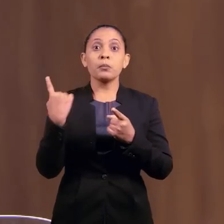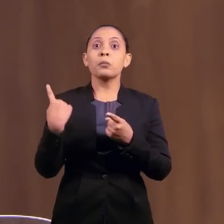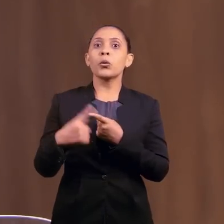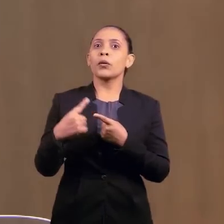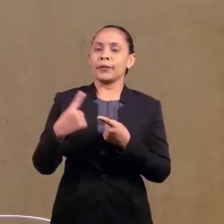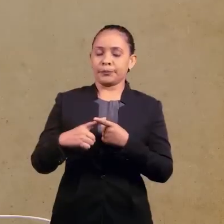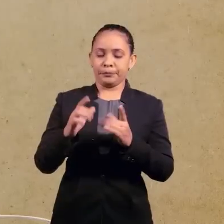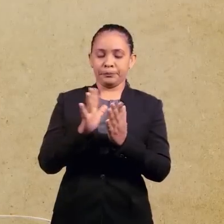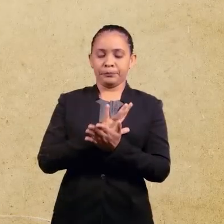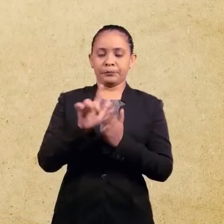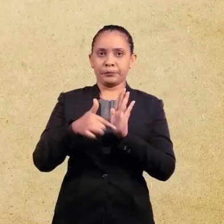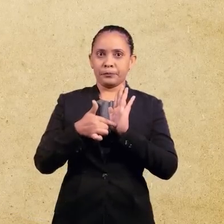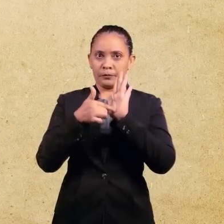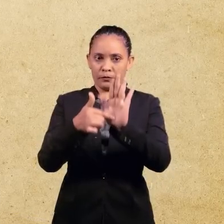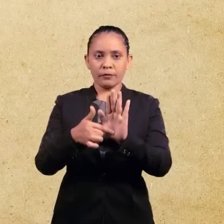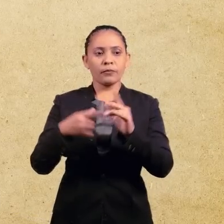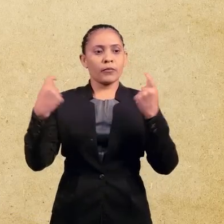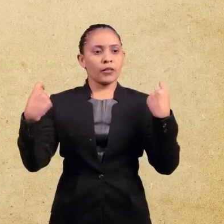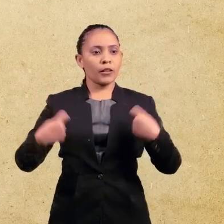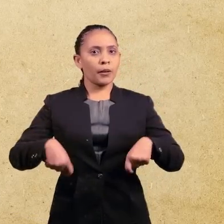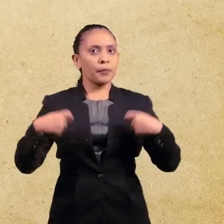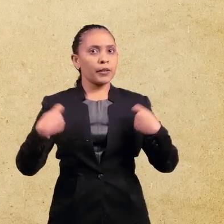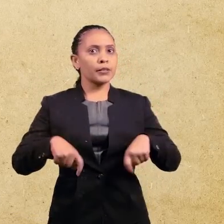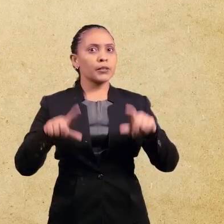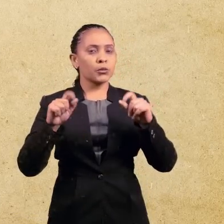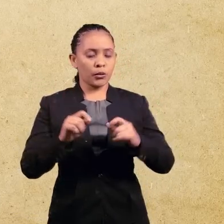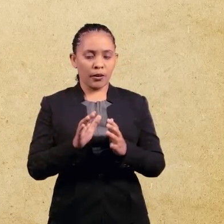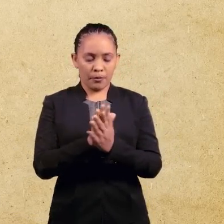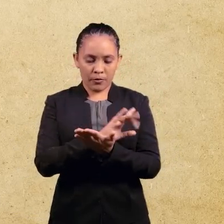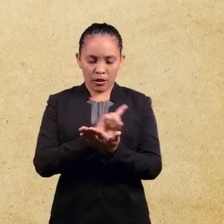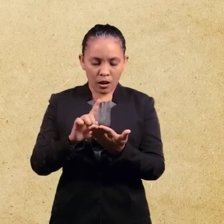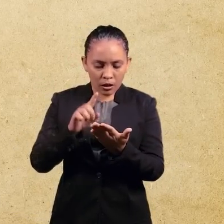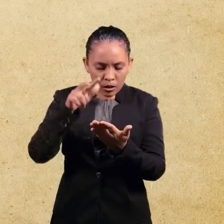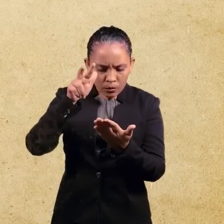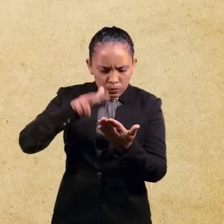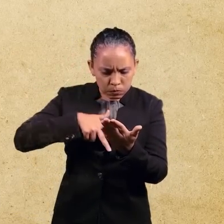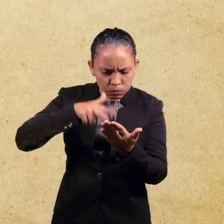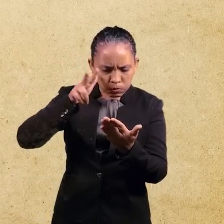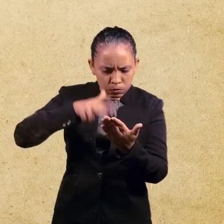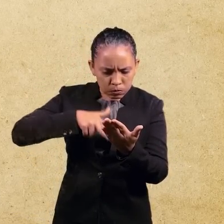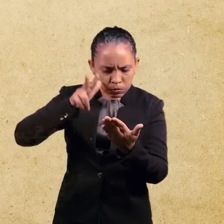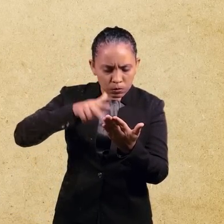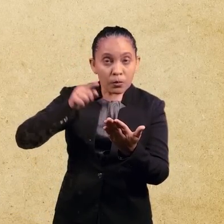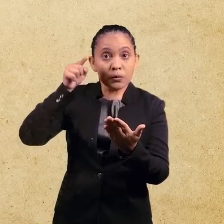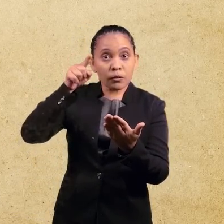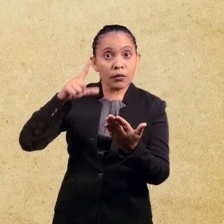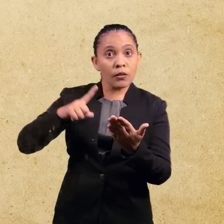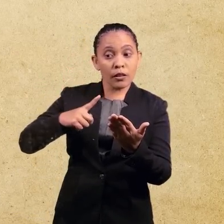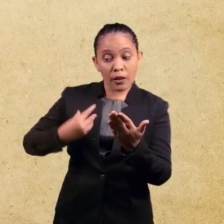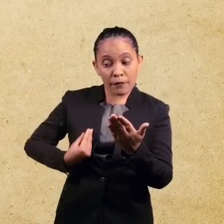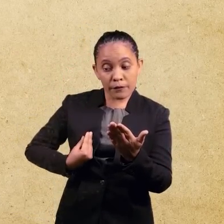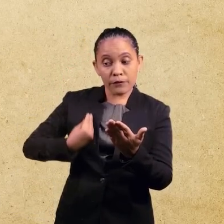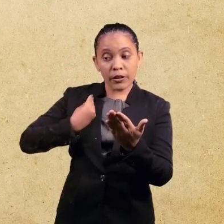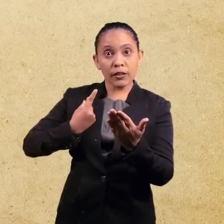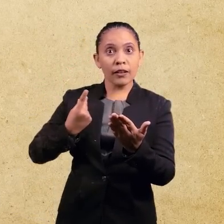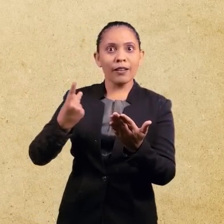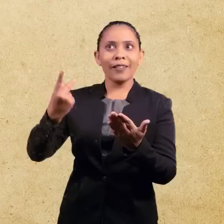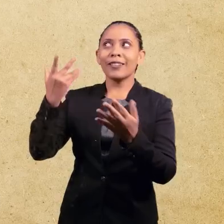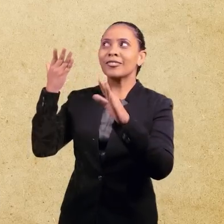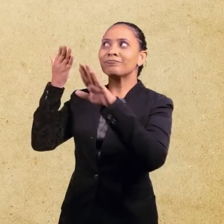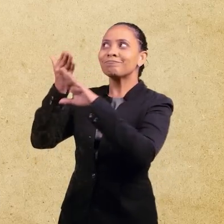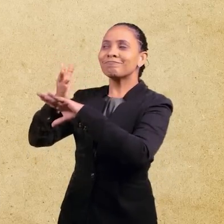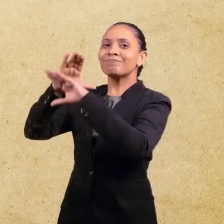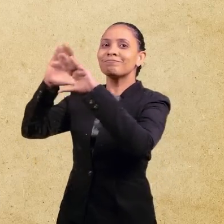de Deus diz assim: examinai as Escrituras, porque vós cuidais ter nelas a vida eterna, e são elas que de